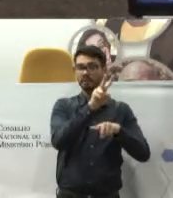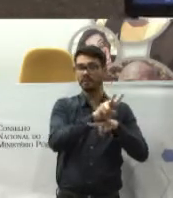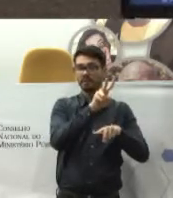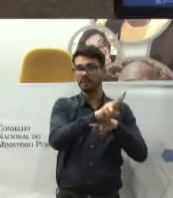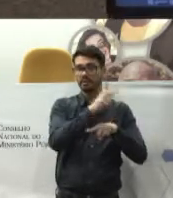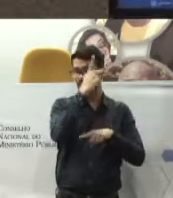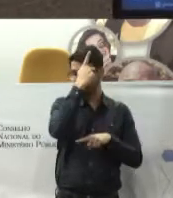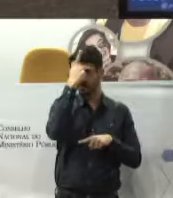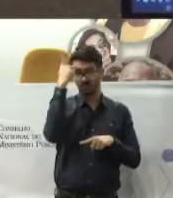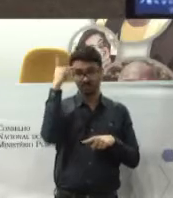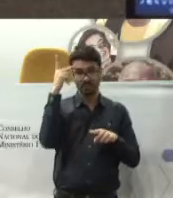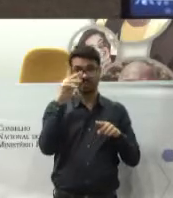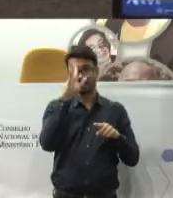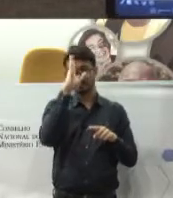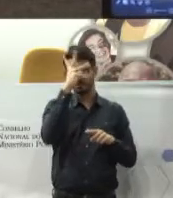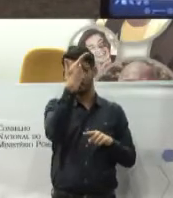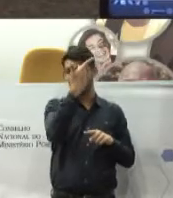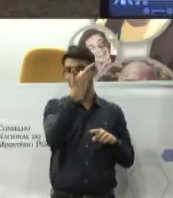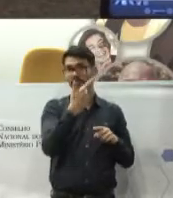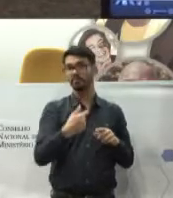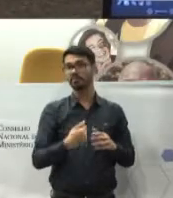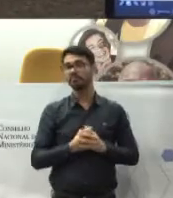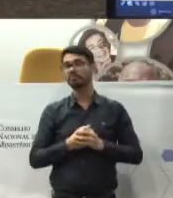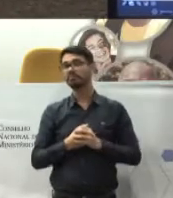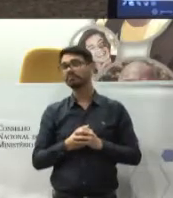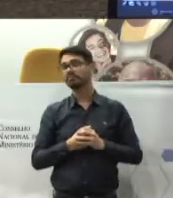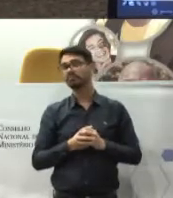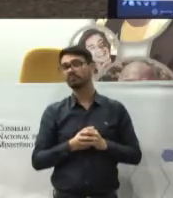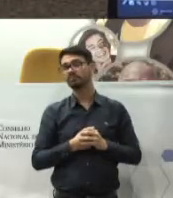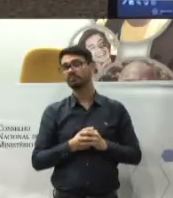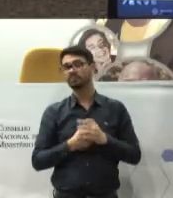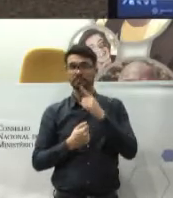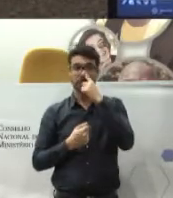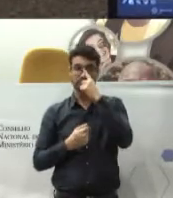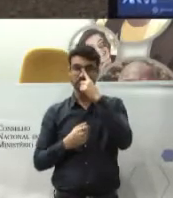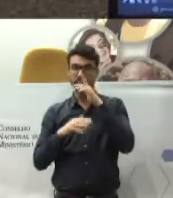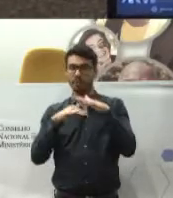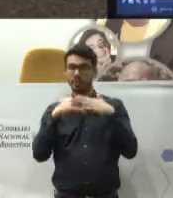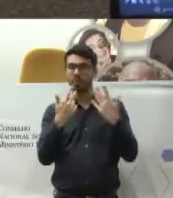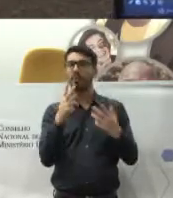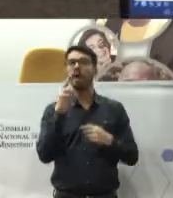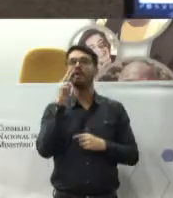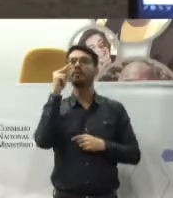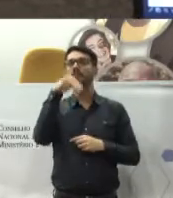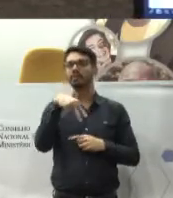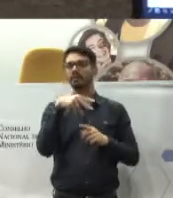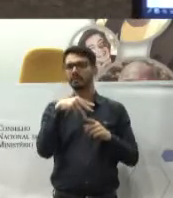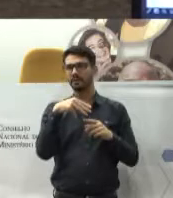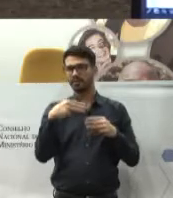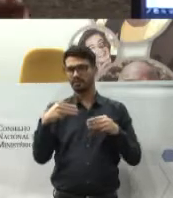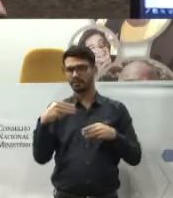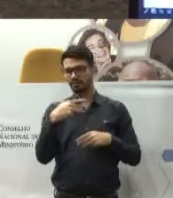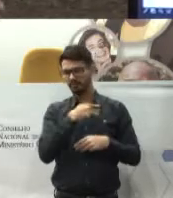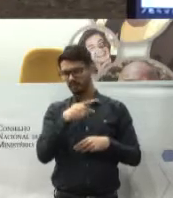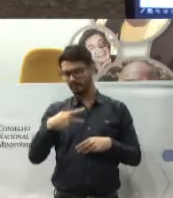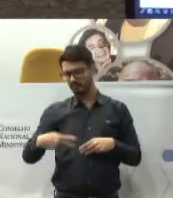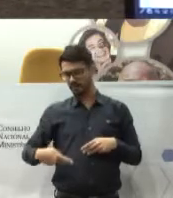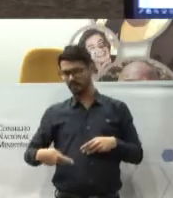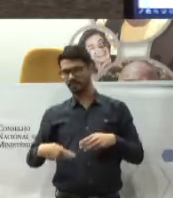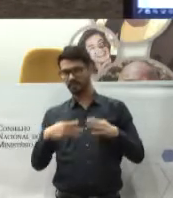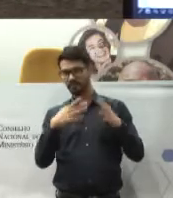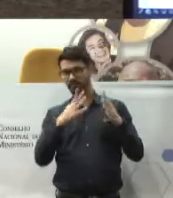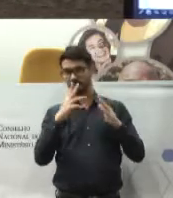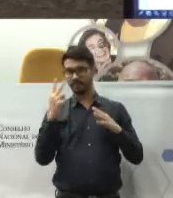envolvidas naquele conflito? Qual é a visão que a sociedade tem do Ministério Público, Vladimir, quando ela